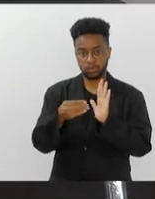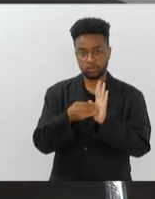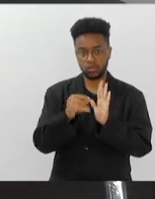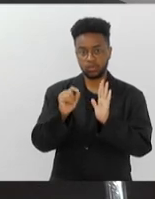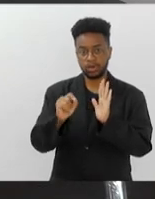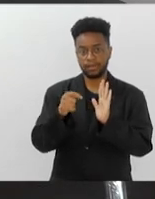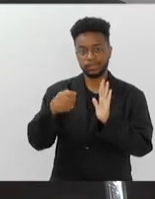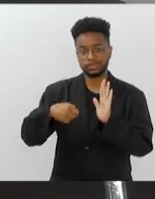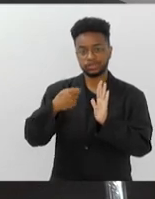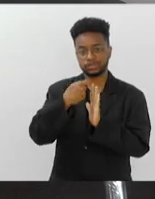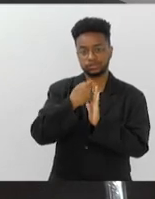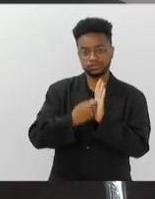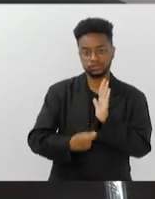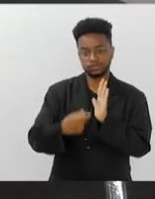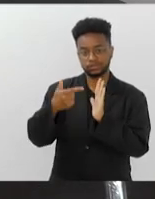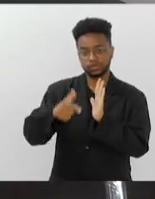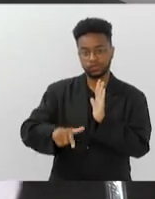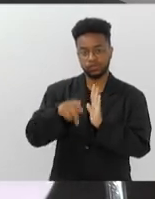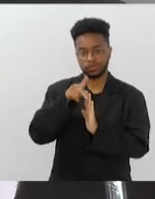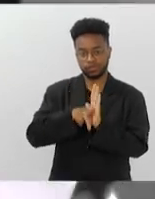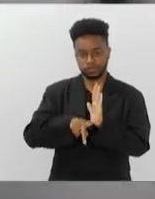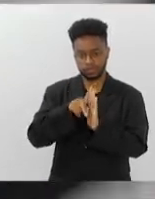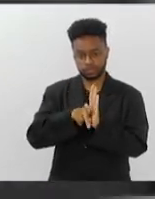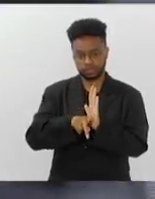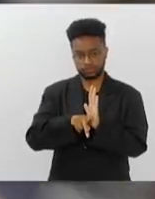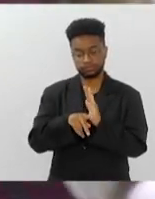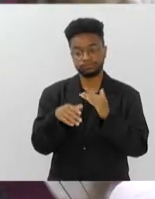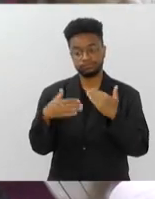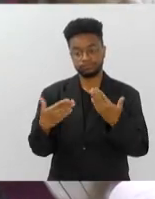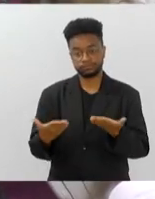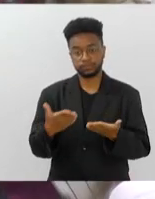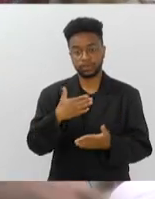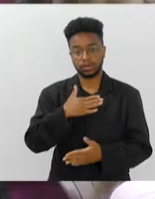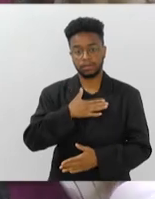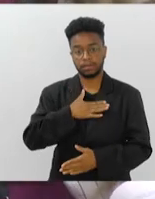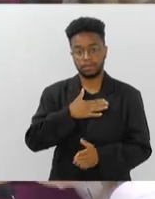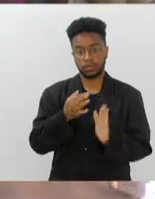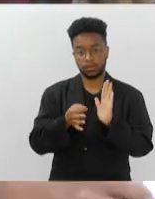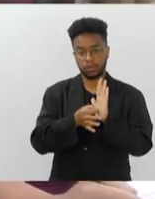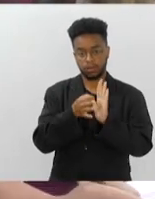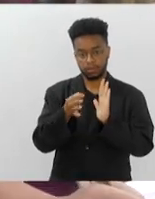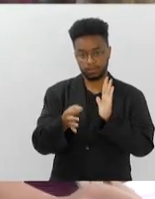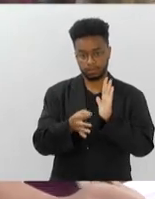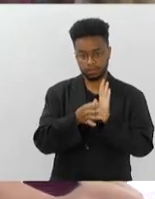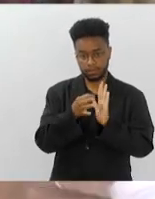reescrever o projeto como um todo. Então, o meu parecer é,